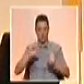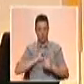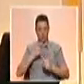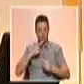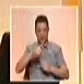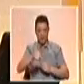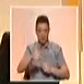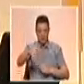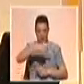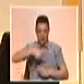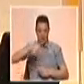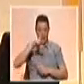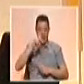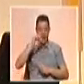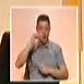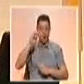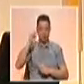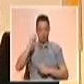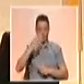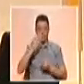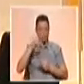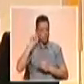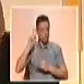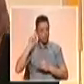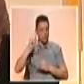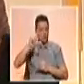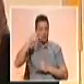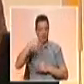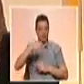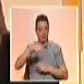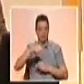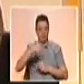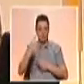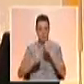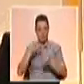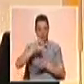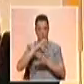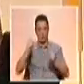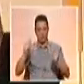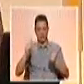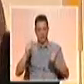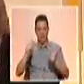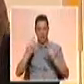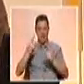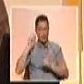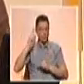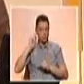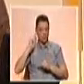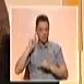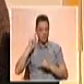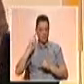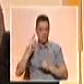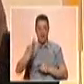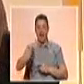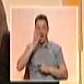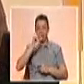rios e dos nossos lagos é indispensável para também termos uma boa qualidade, portanto, a boa qualidade ecológica é indispensável para termos uma boa qualidade de água